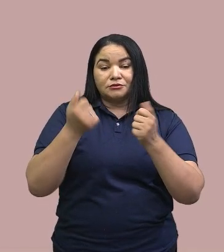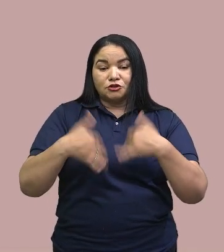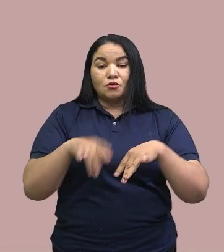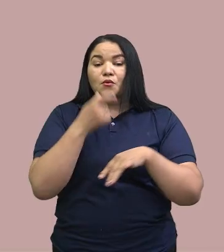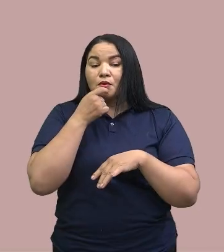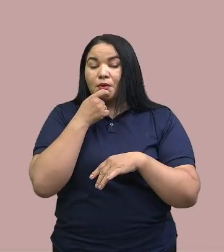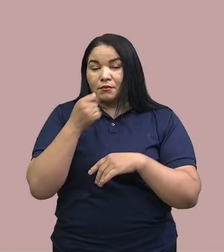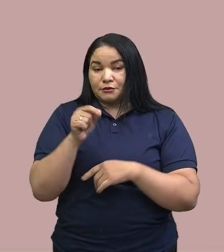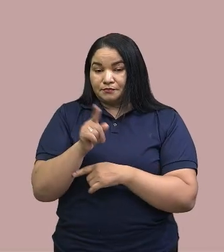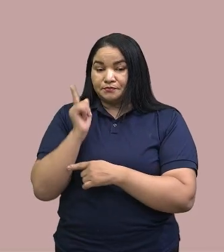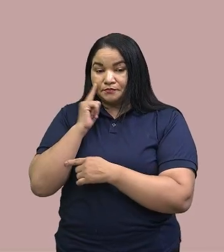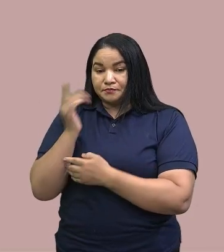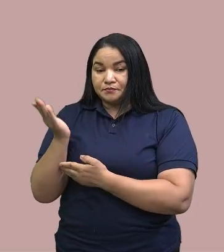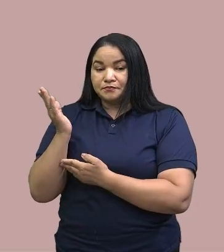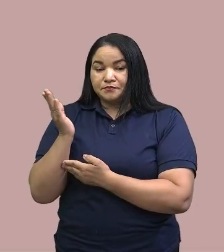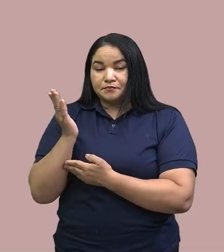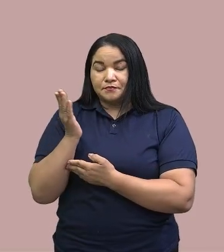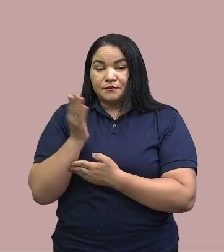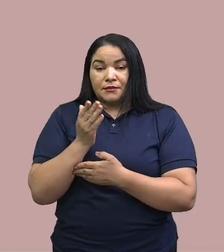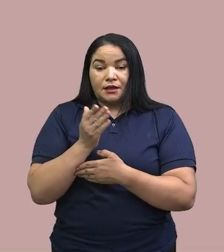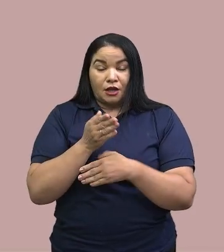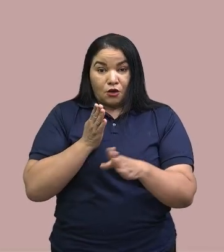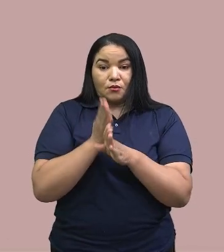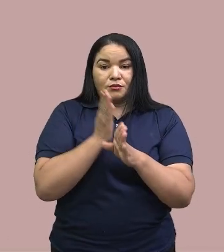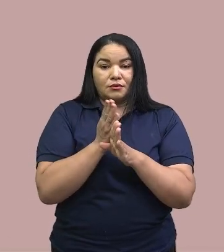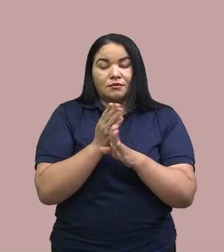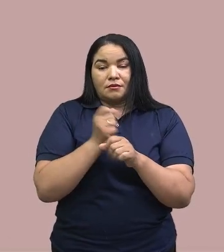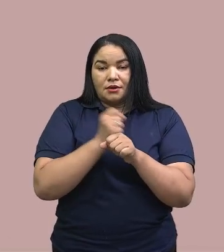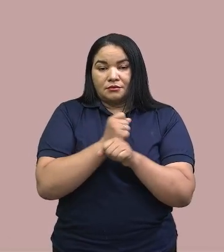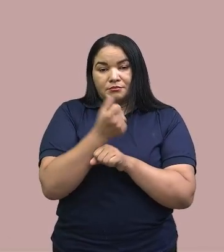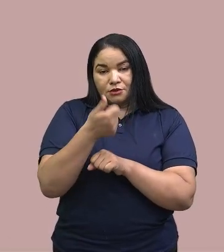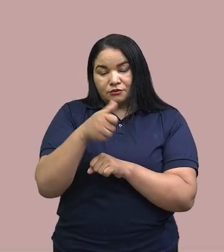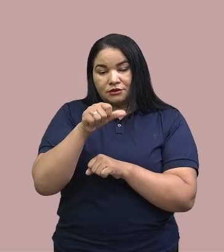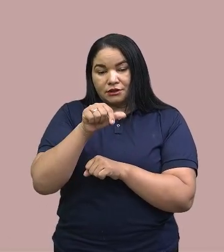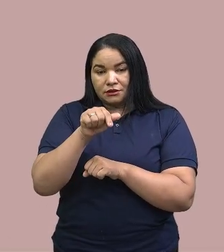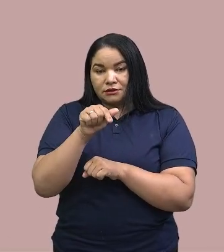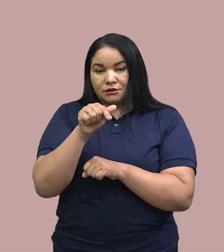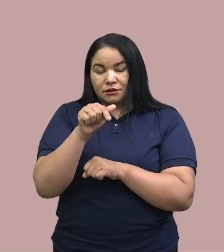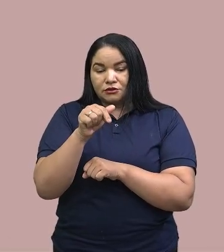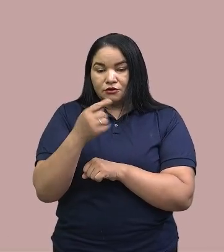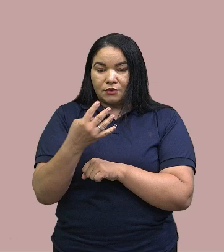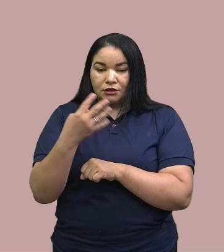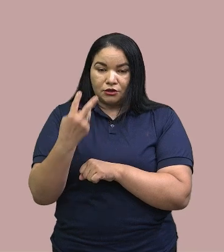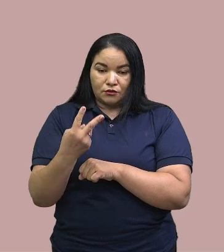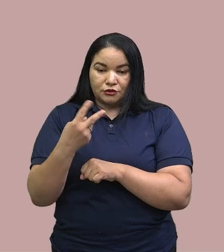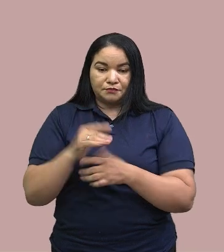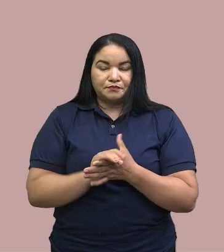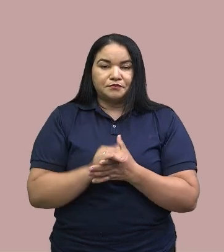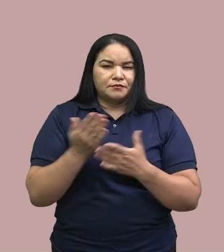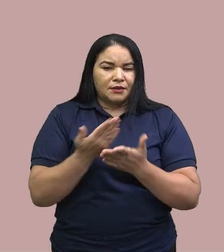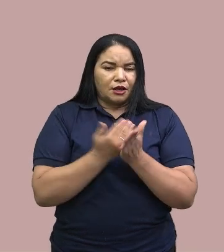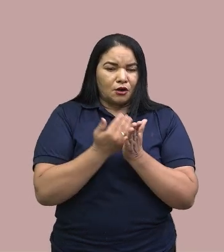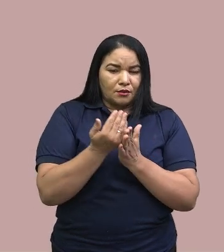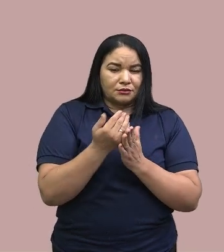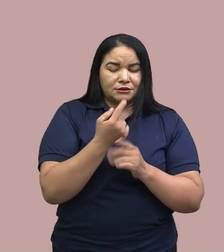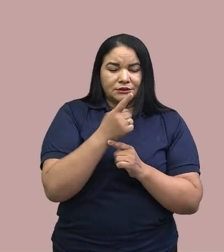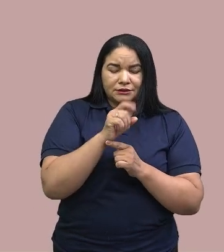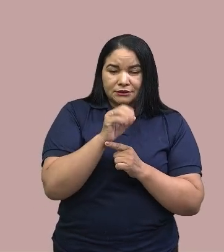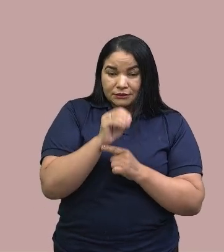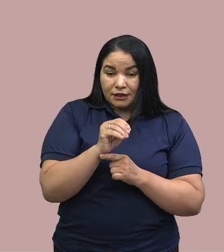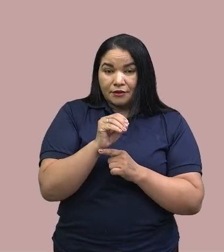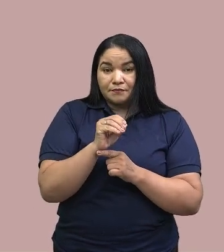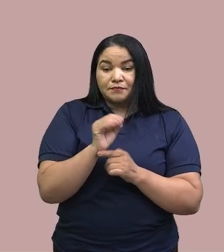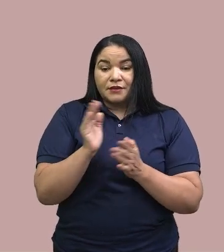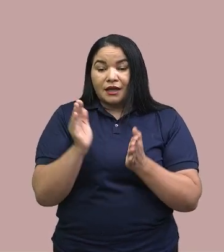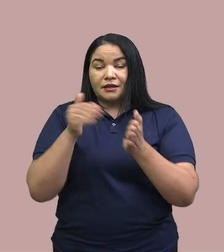astrônomo sueco Anders Celsius em 1742. Inicialmente, a escala tinha 100 intervalos,